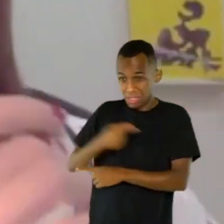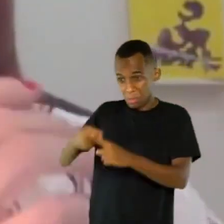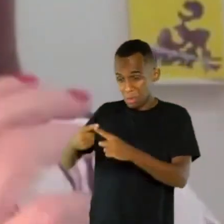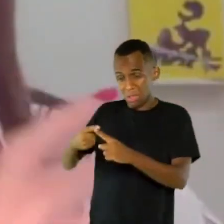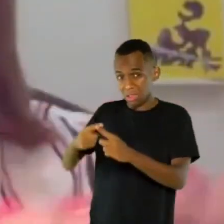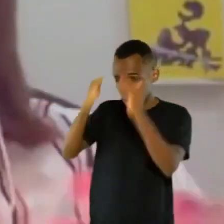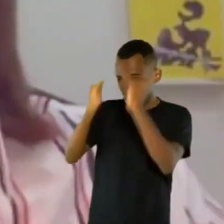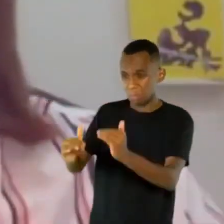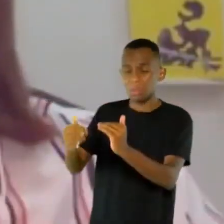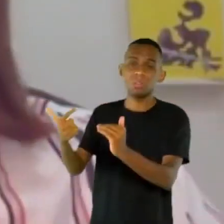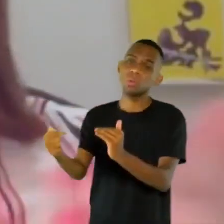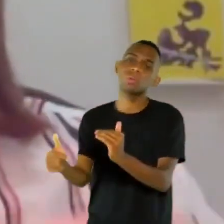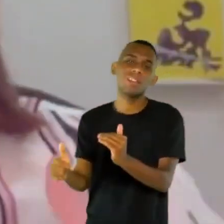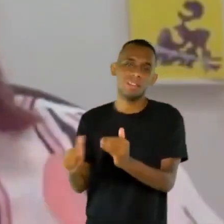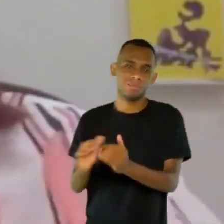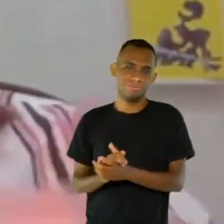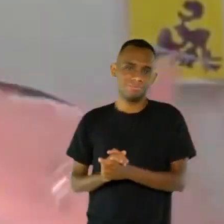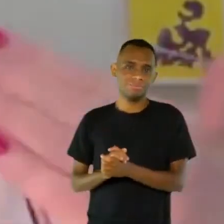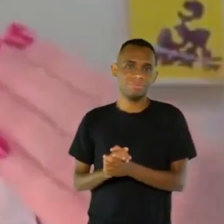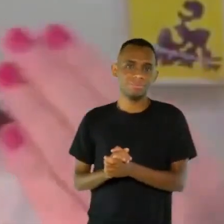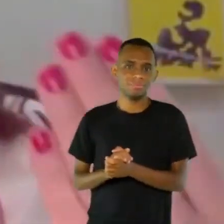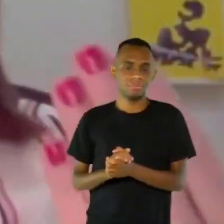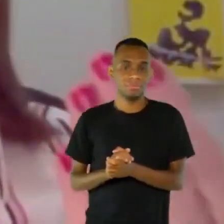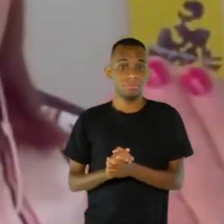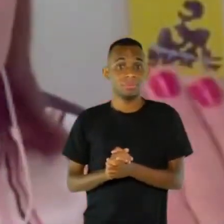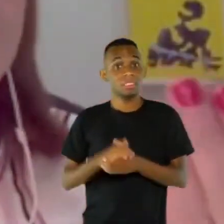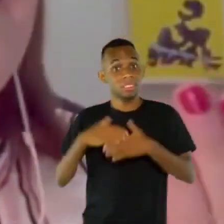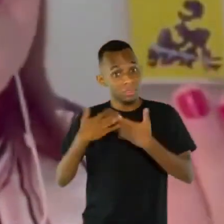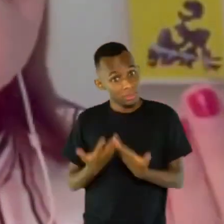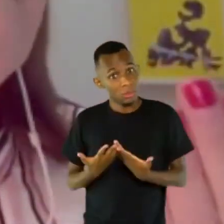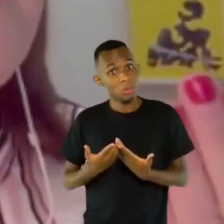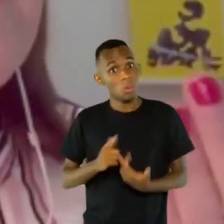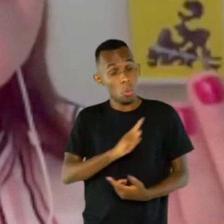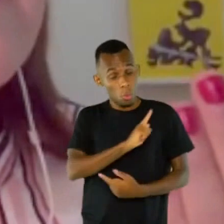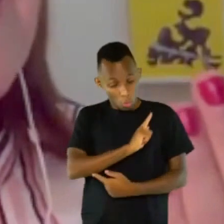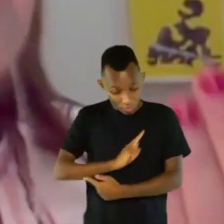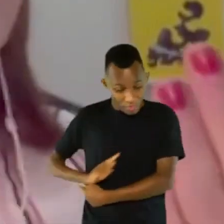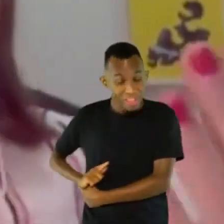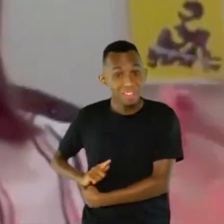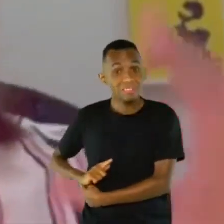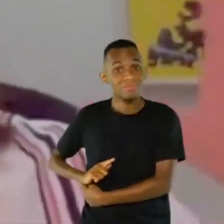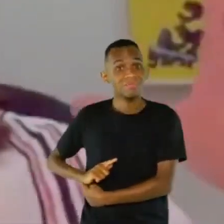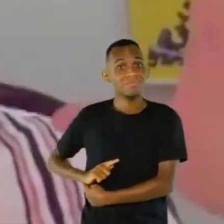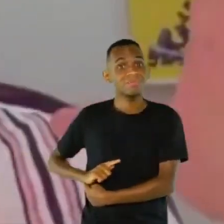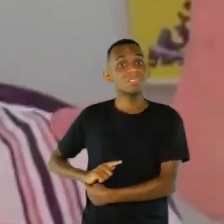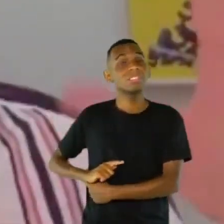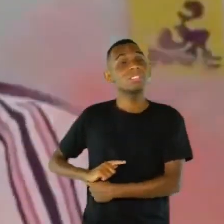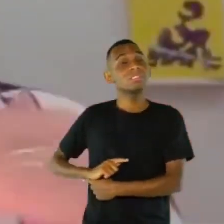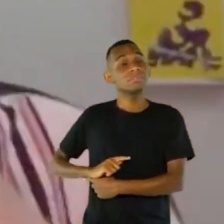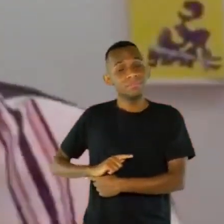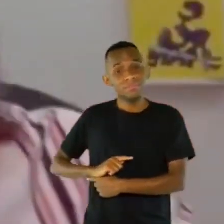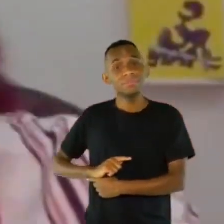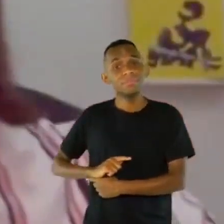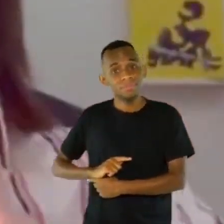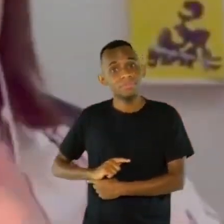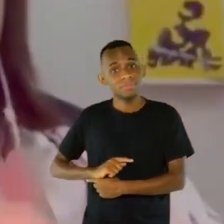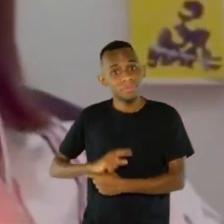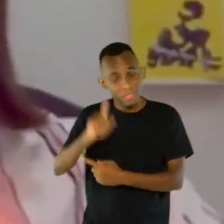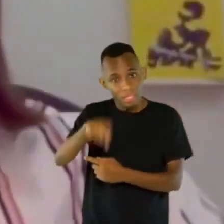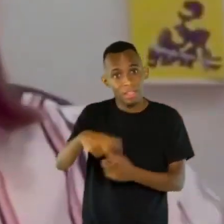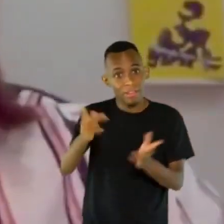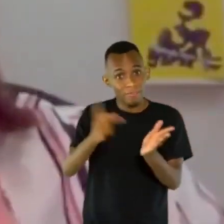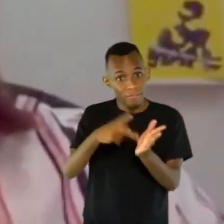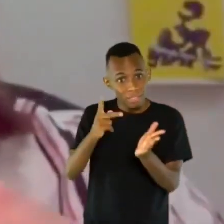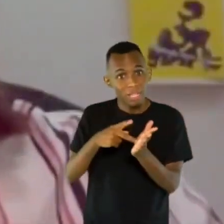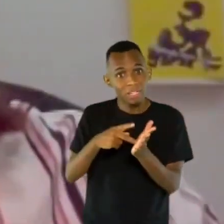né? Então, e o governo, de uma certa forma, ele age como... É verdade isso,